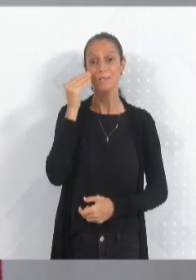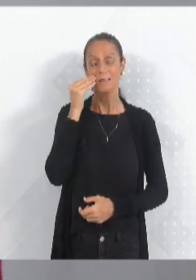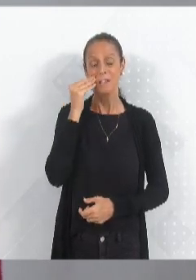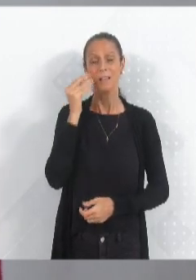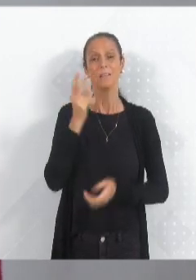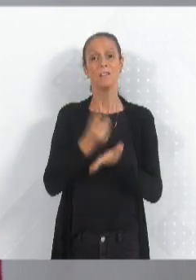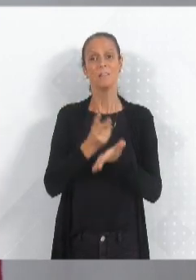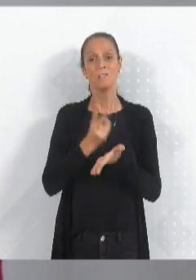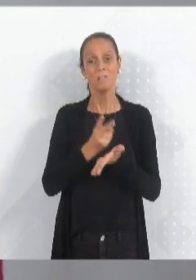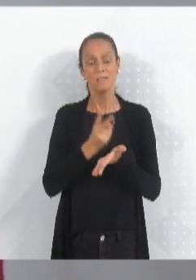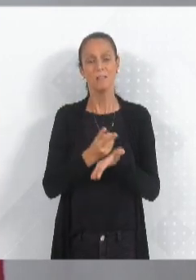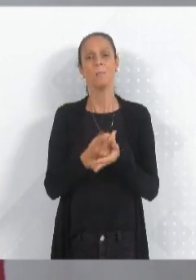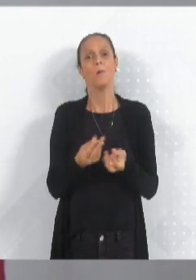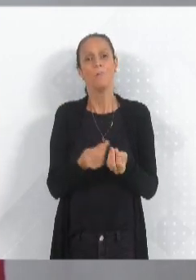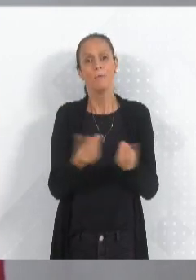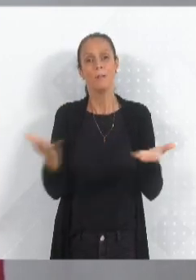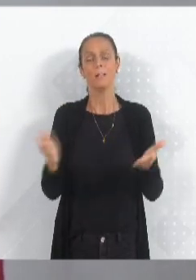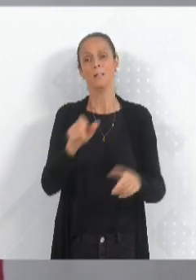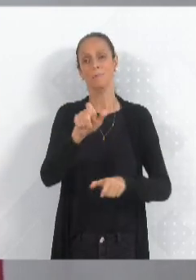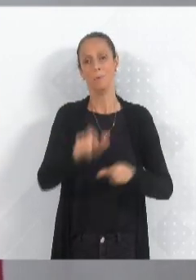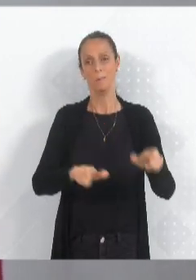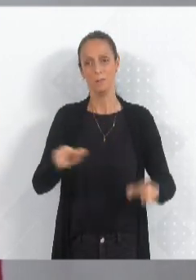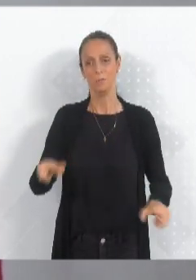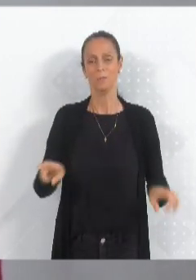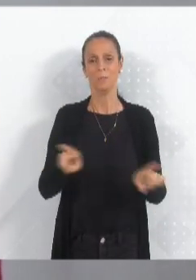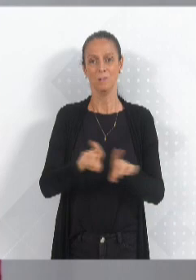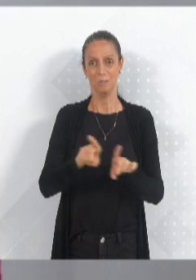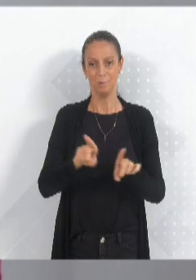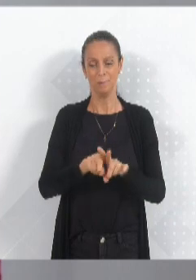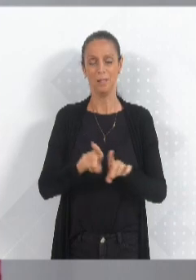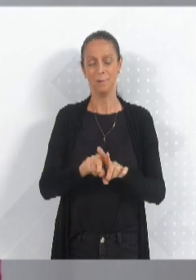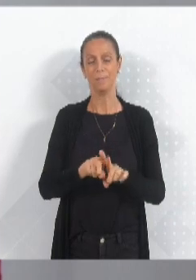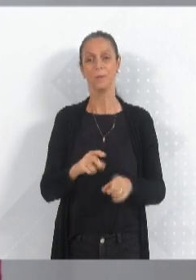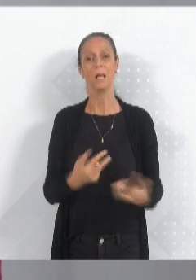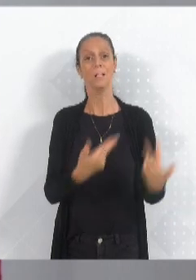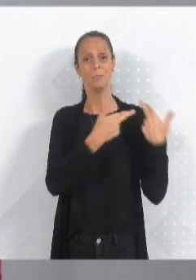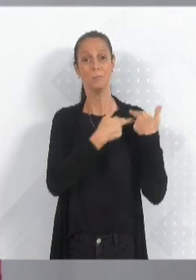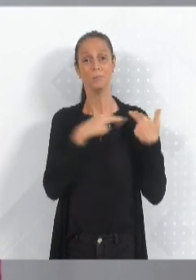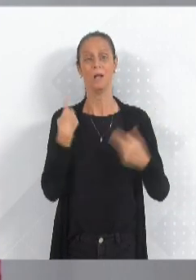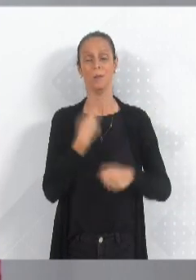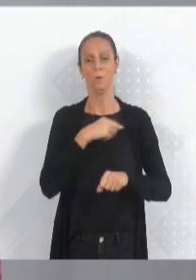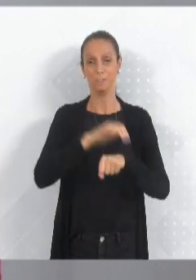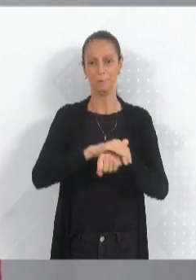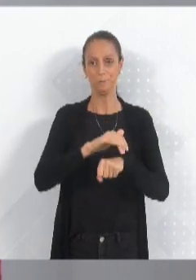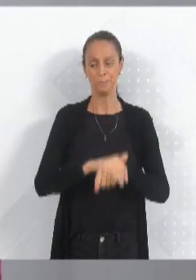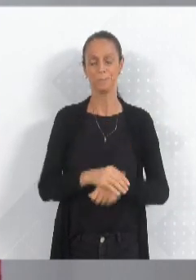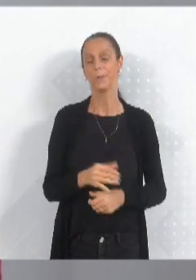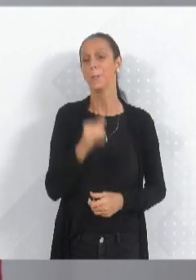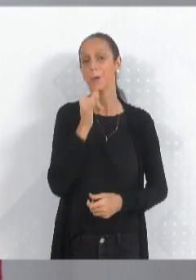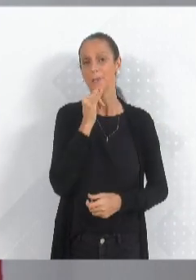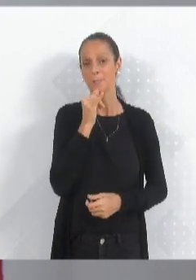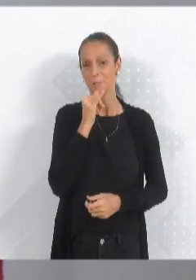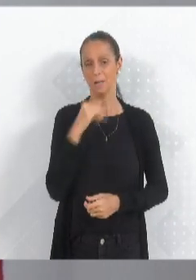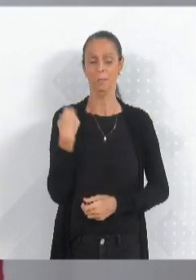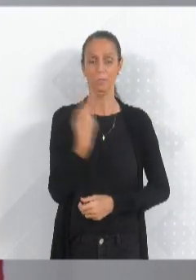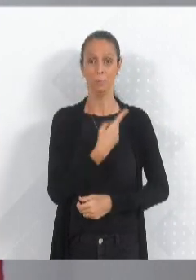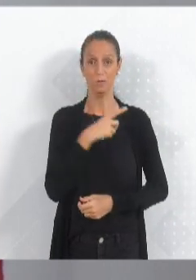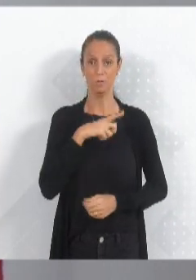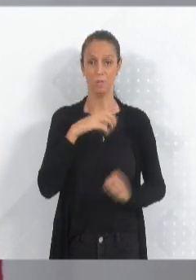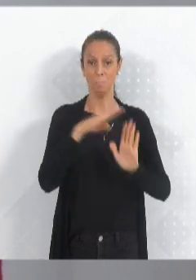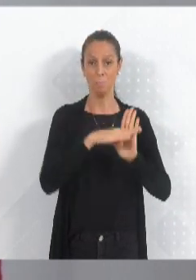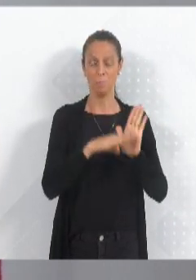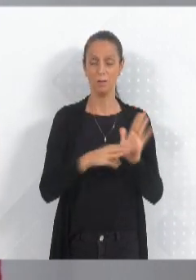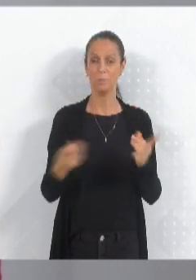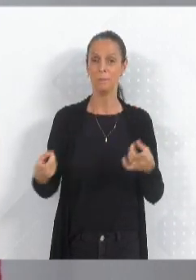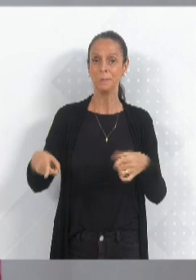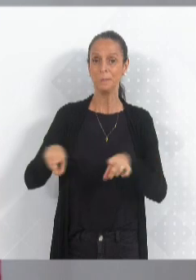disso daí dentro do que é possível ao ao batalhão realizar cito como exemplo nós temos um um programa Eh parceiro que